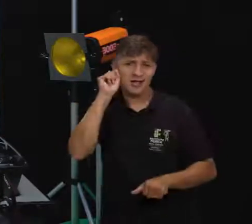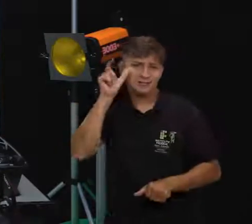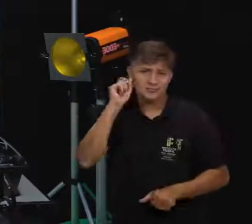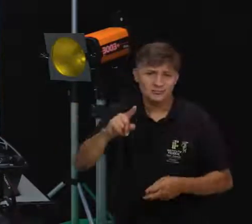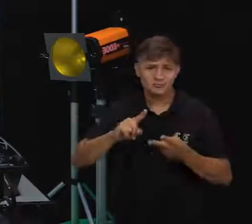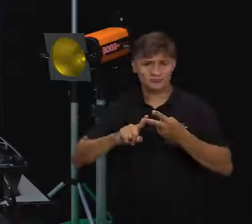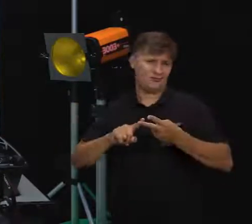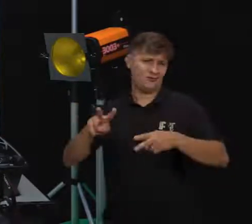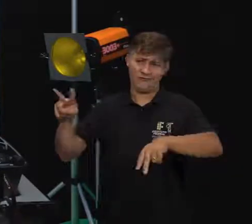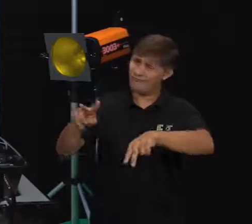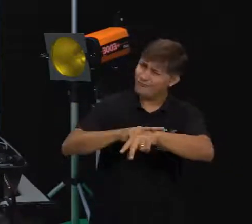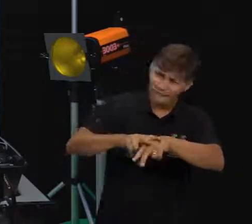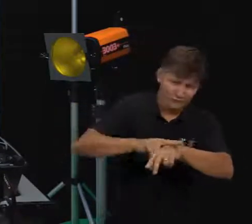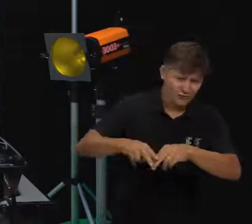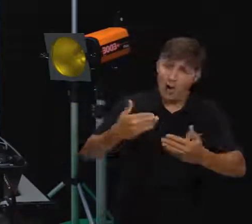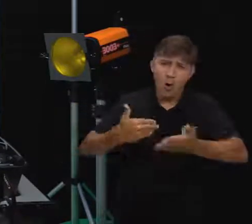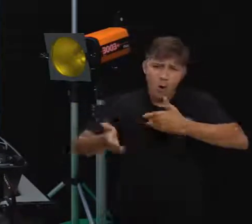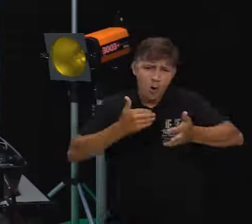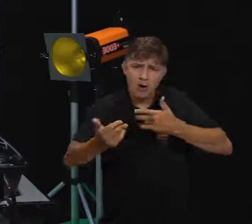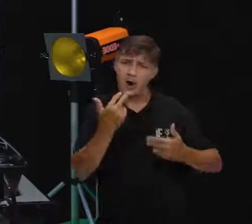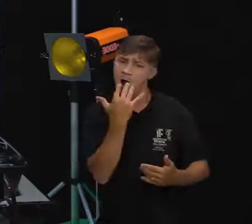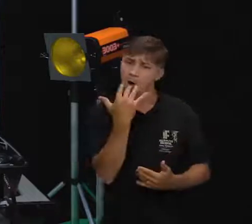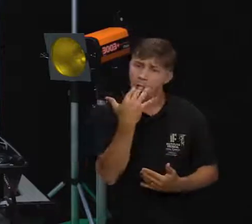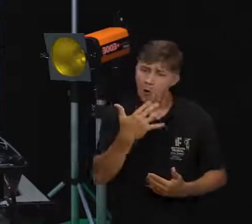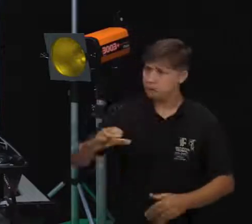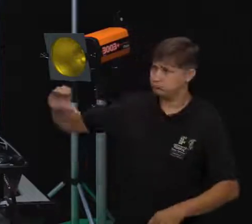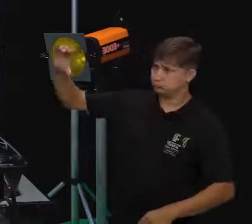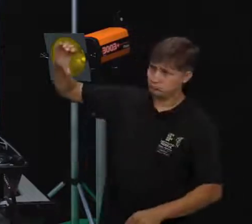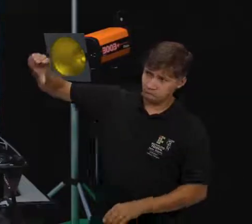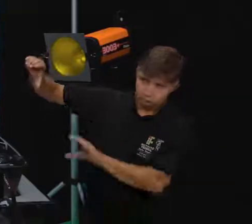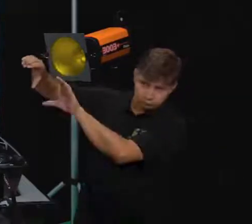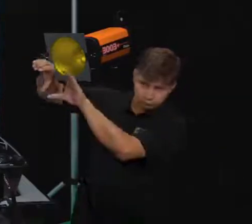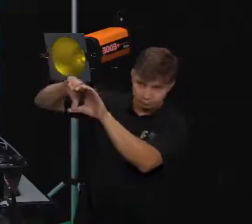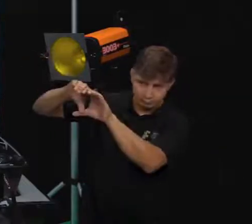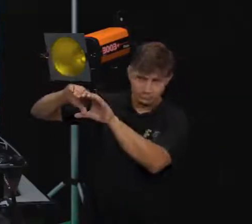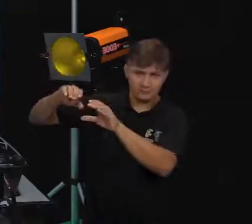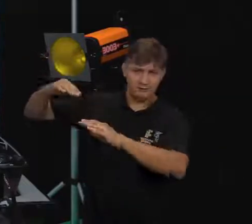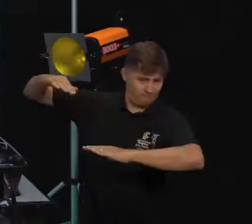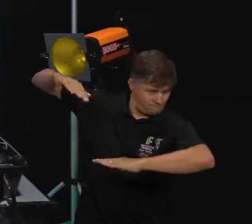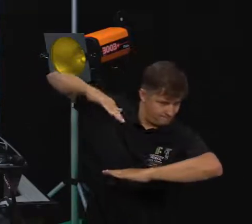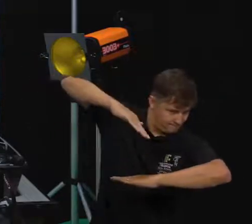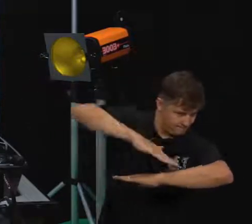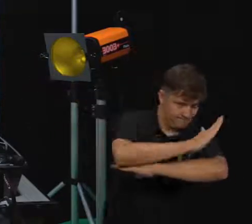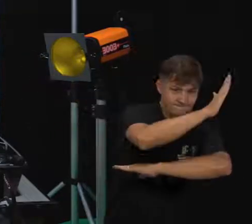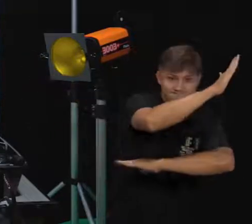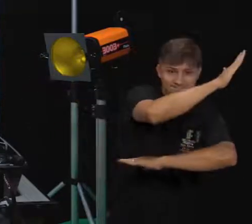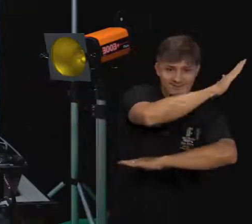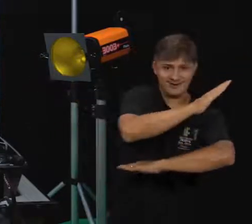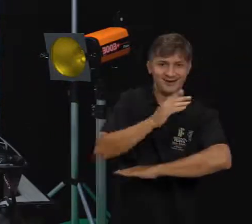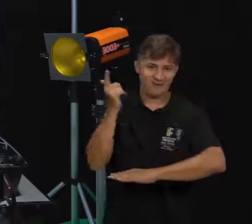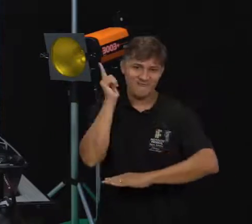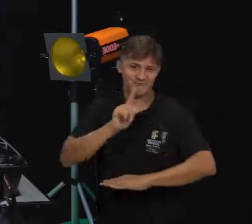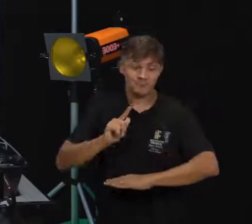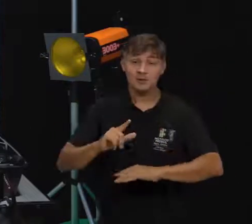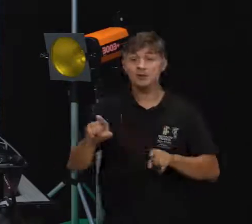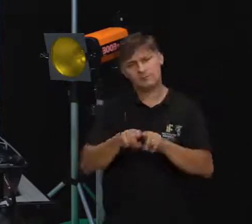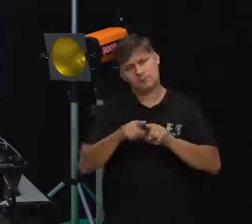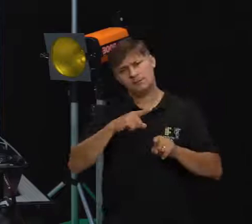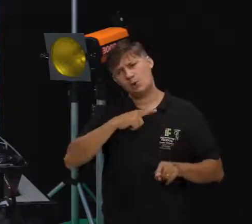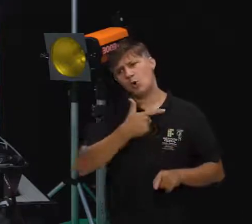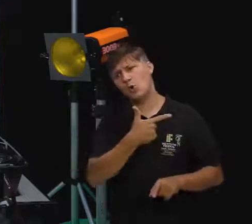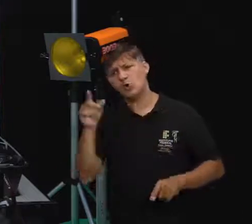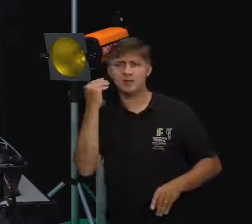colocar azul, verde, qualquer cor que eu colocar vai refletir na cor da água, então é muito bonito. E tem